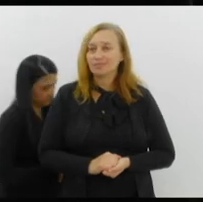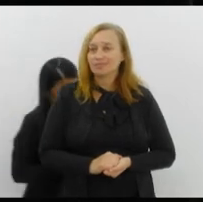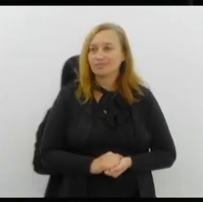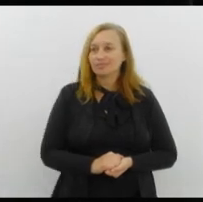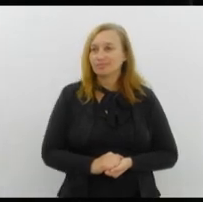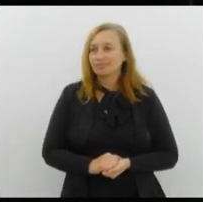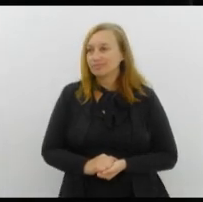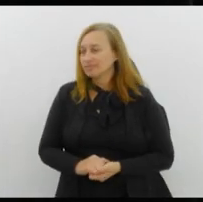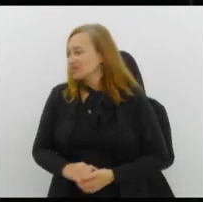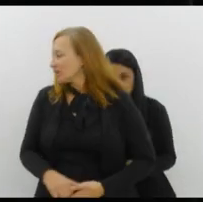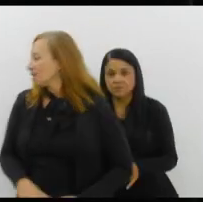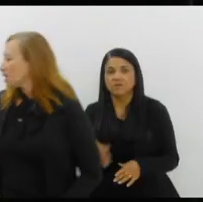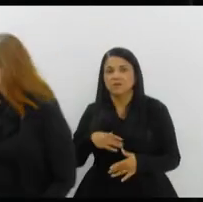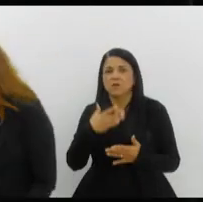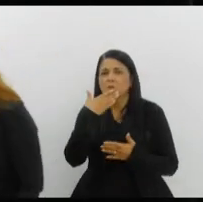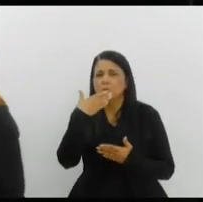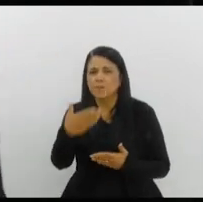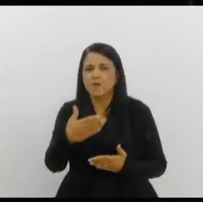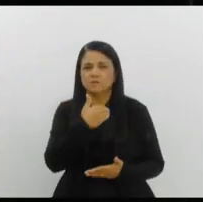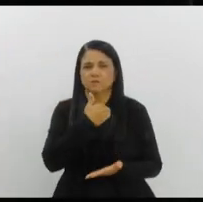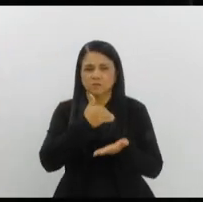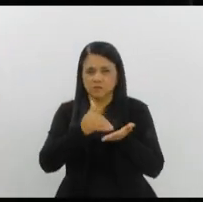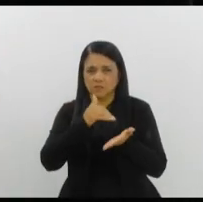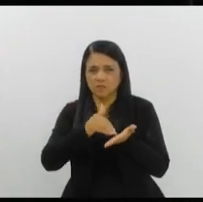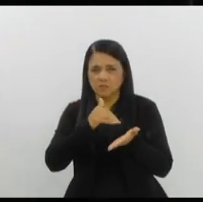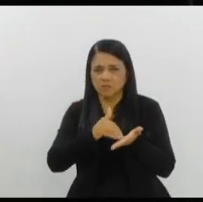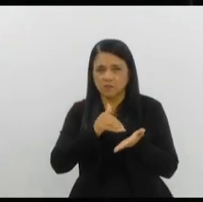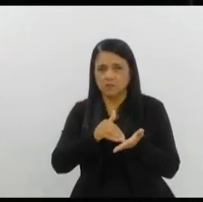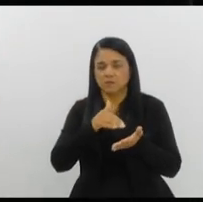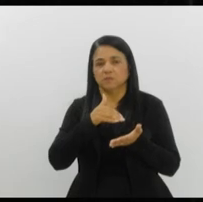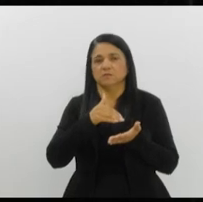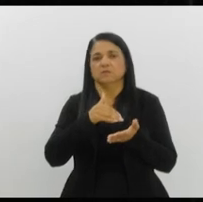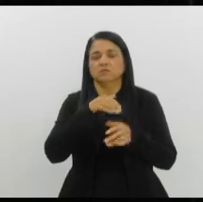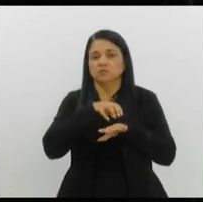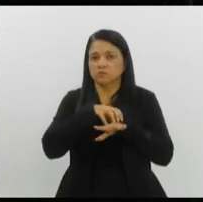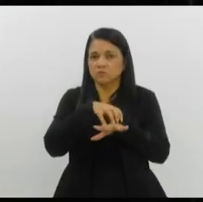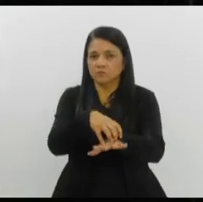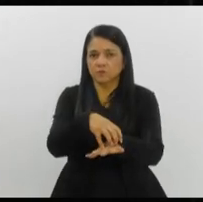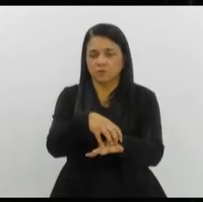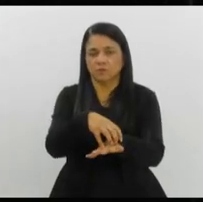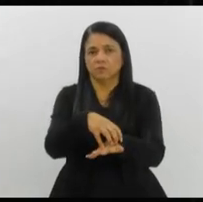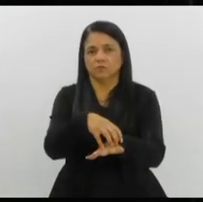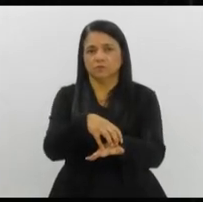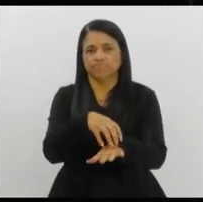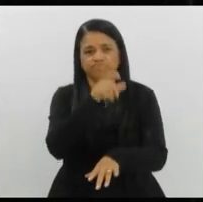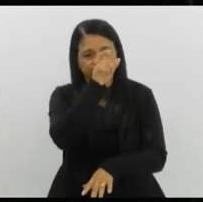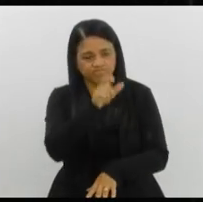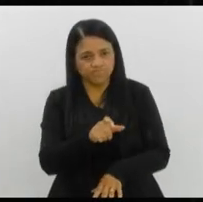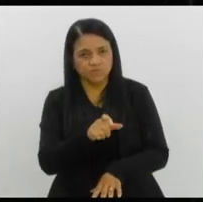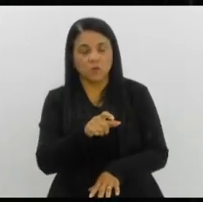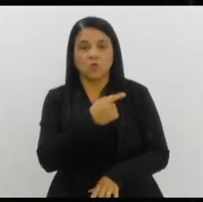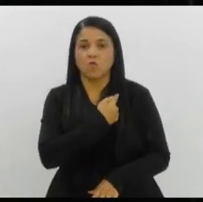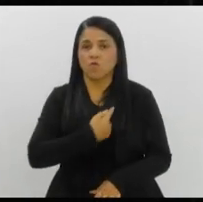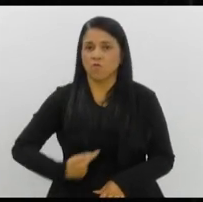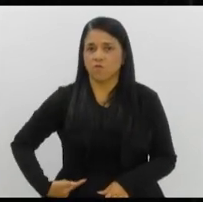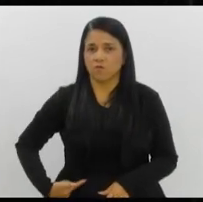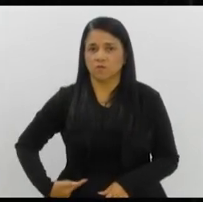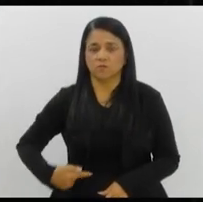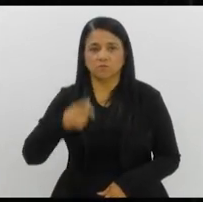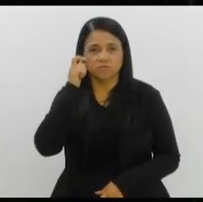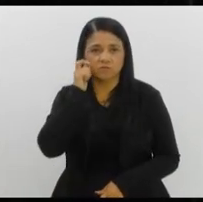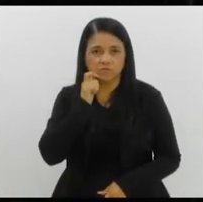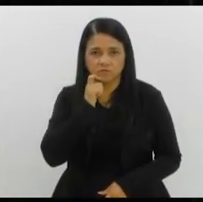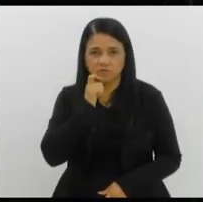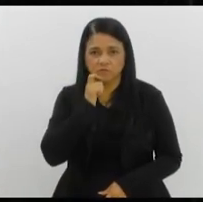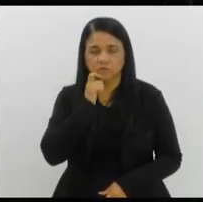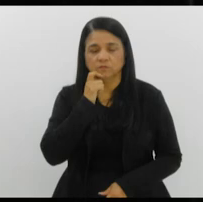Então, eu clamo mais uma vez ao secretário de transporte, ao excelentíssimo senhor governador do estado do Rio, senhor